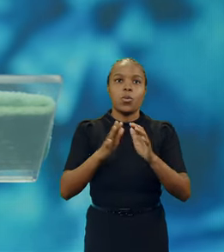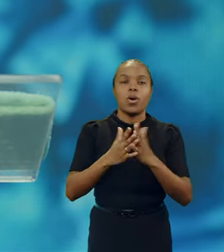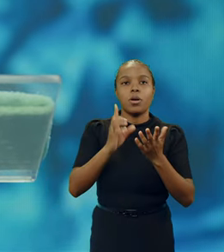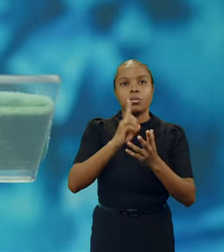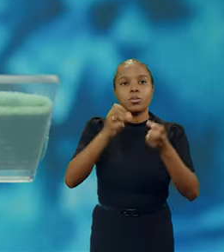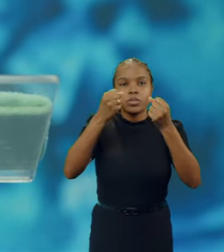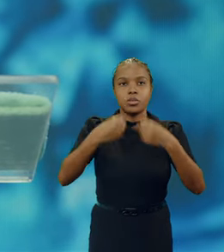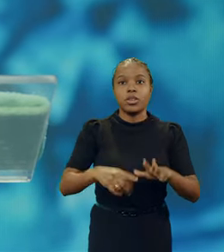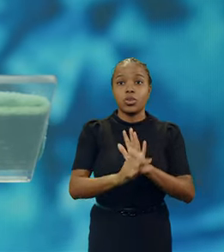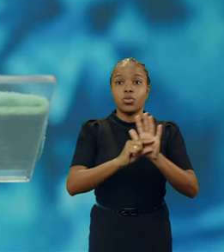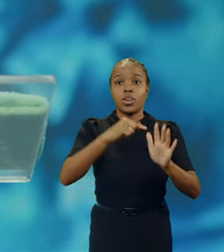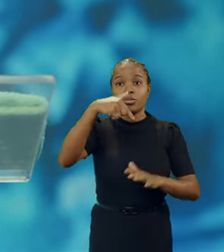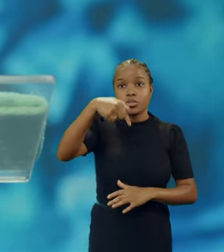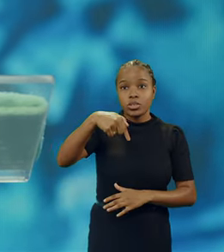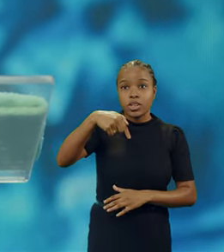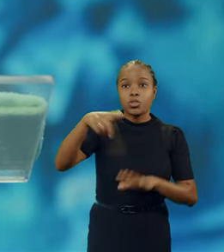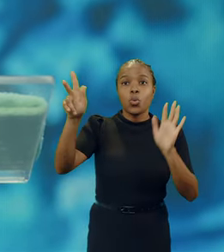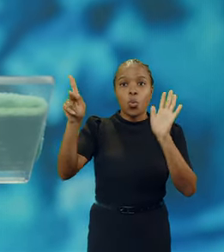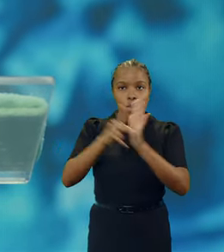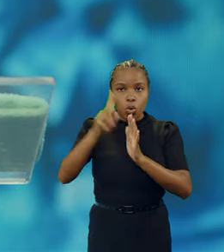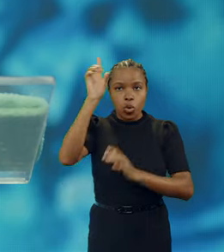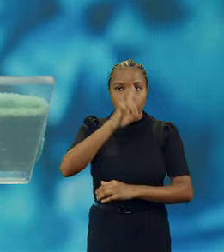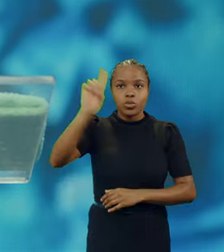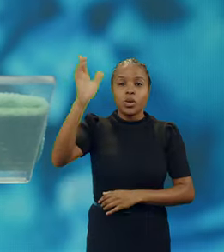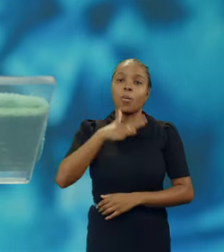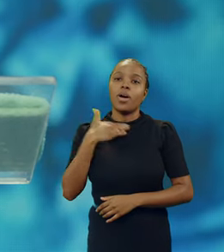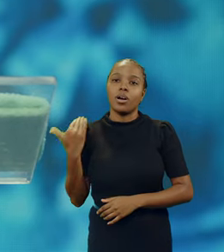matou. Diga comigo, Deus o matou.